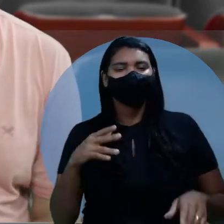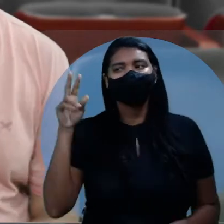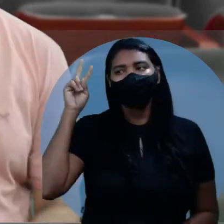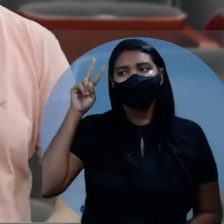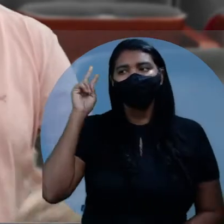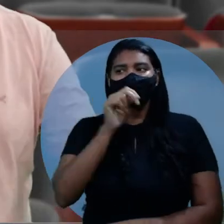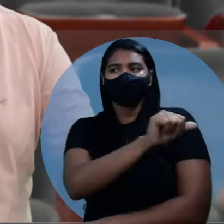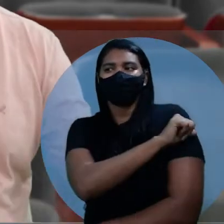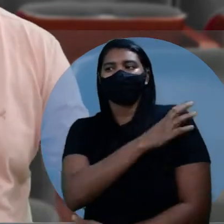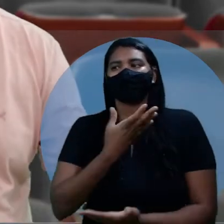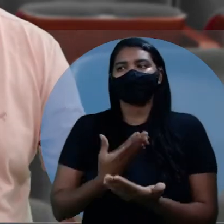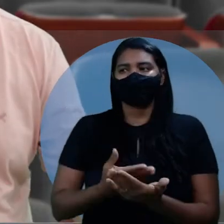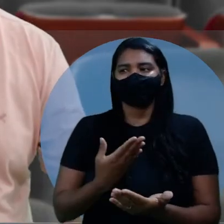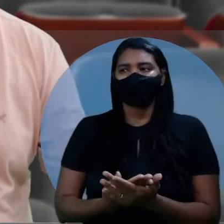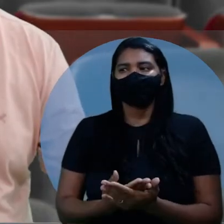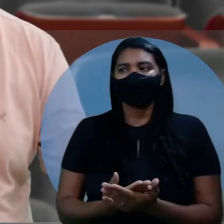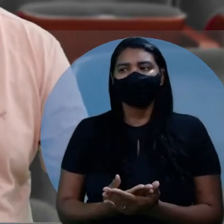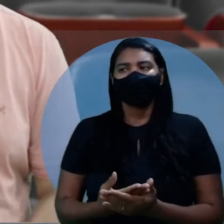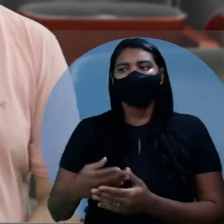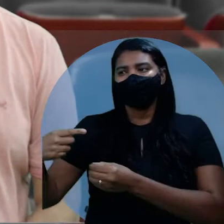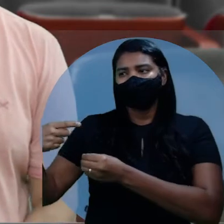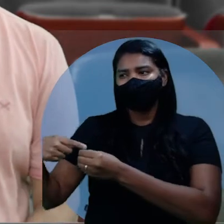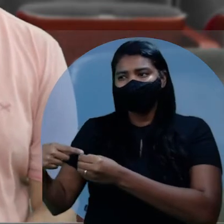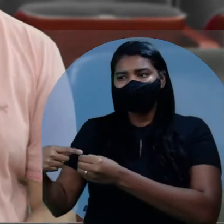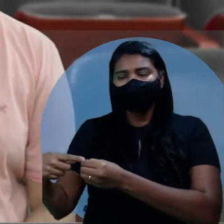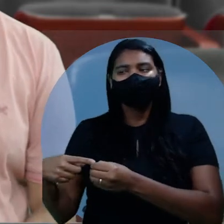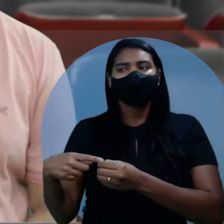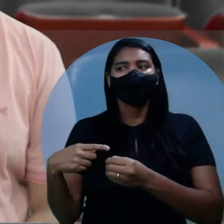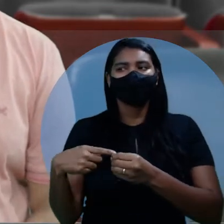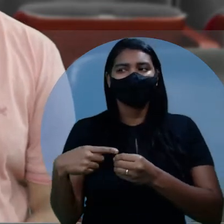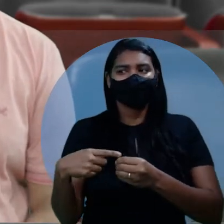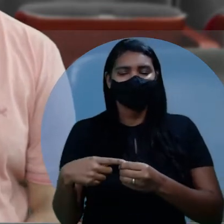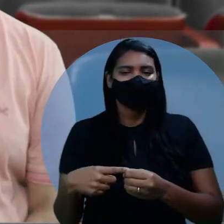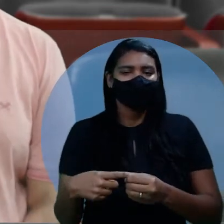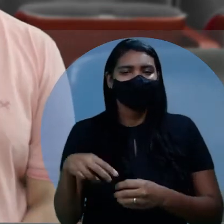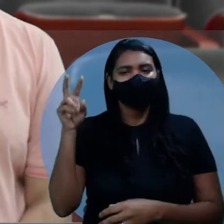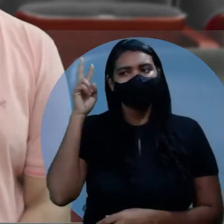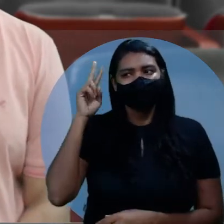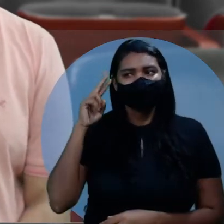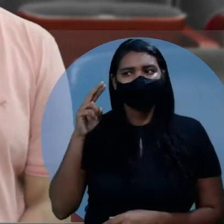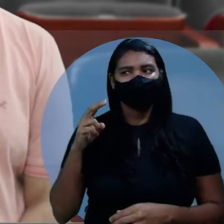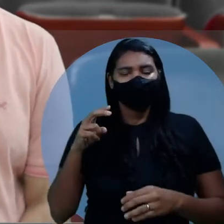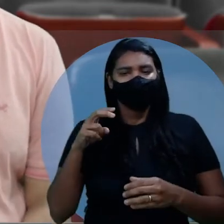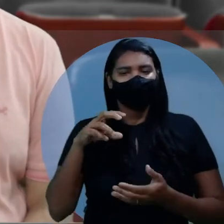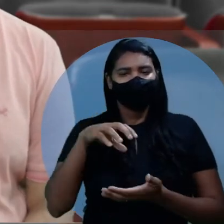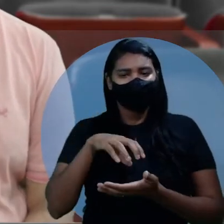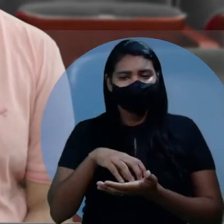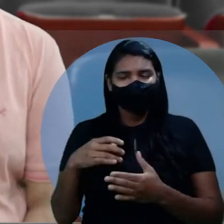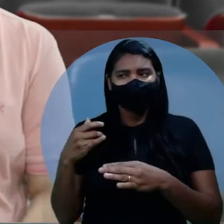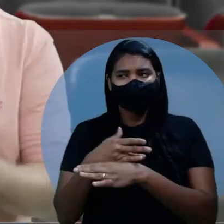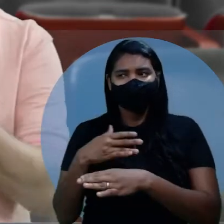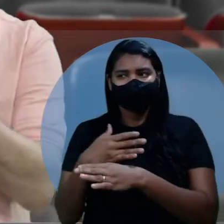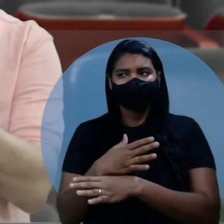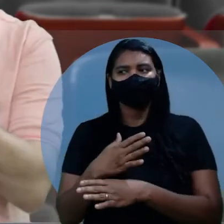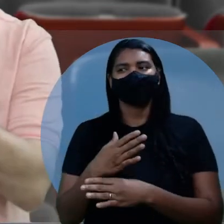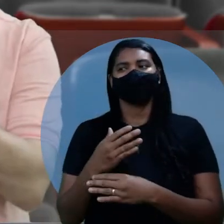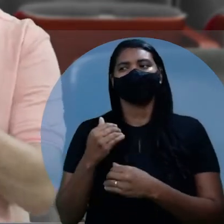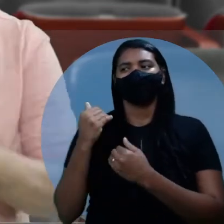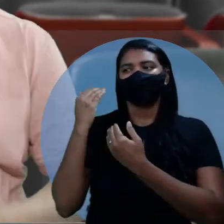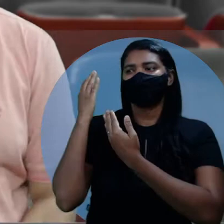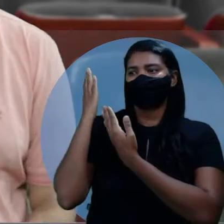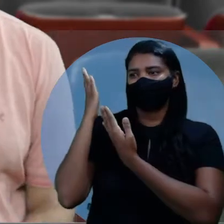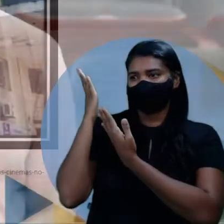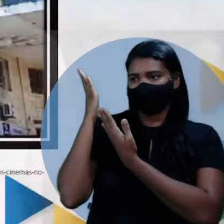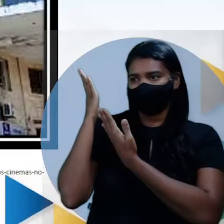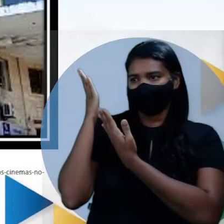nossos estudantes que são do interior do estado, lembrar que o Cinema São Luís ele fica no centro, no coração do Recife. Como há na